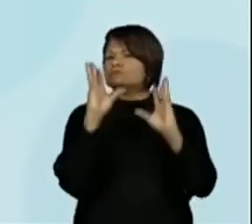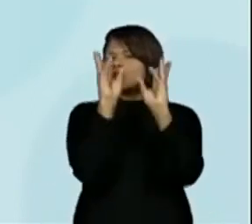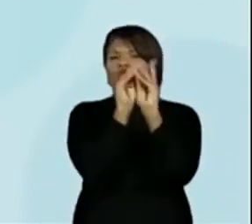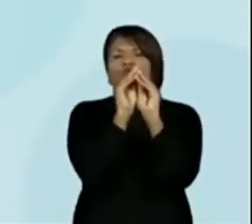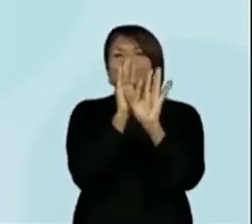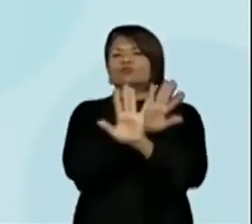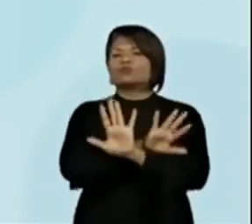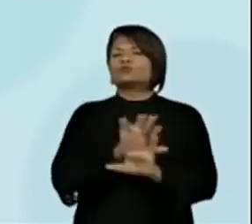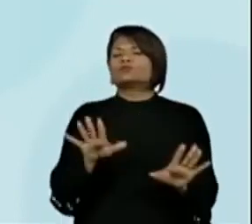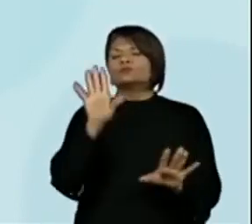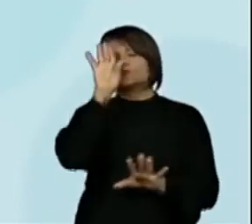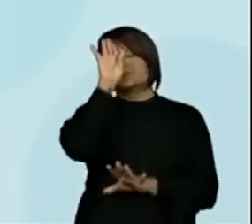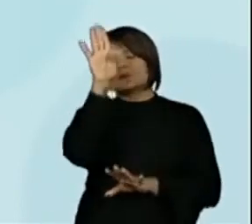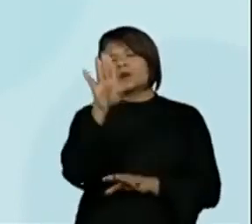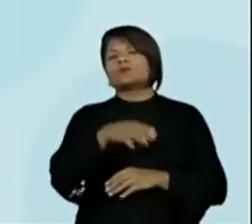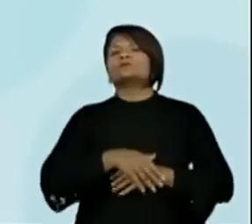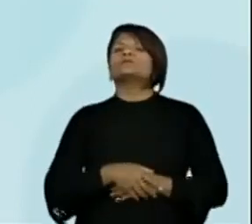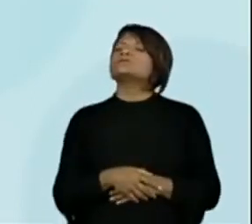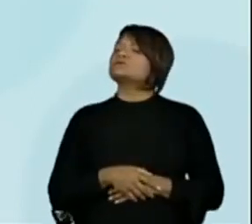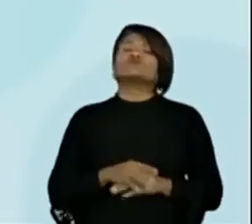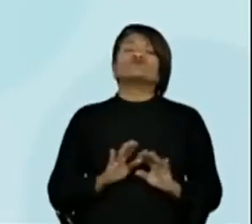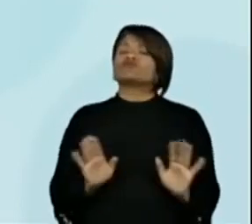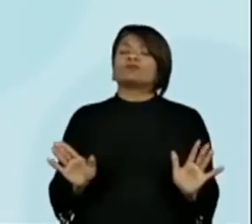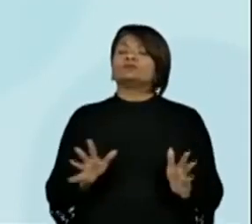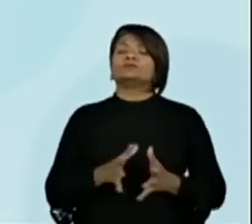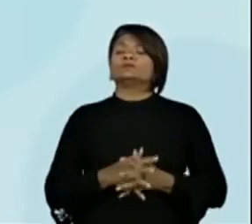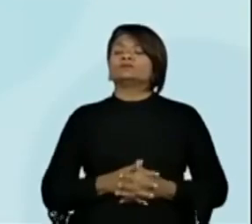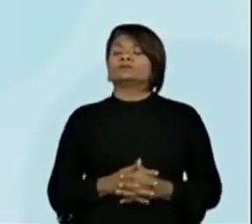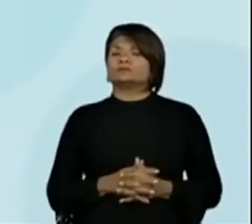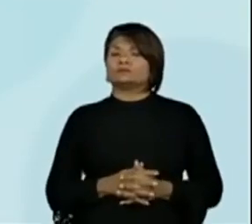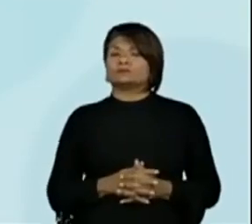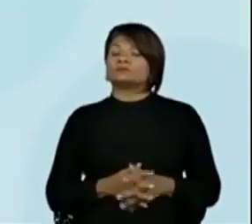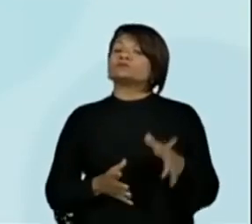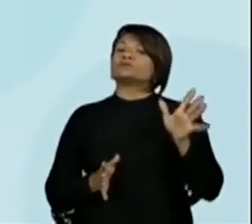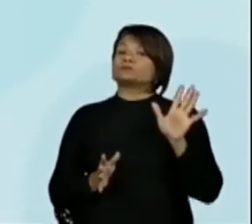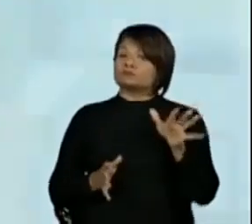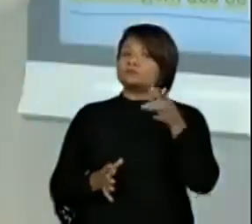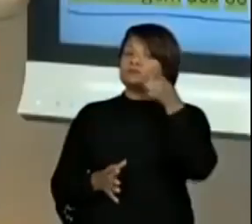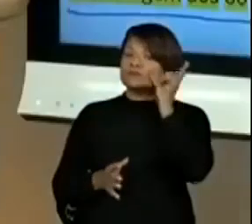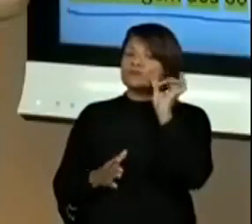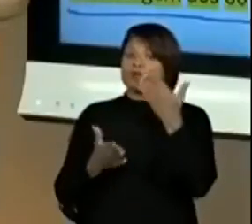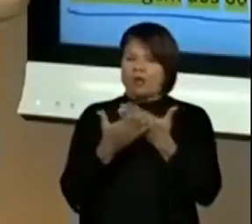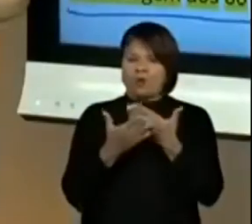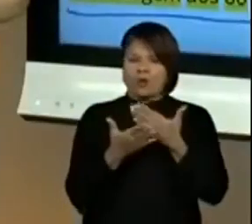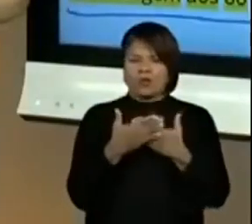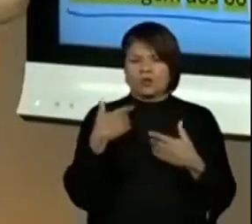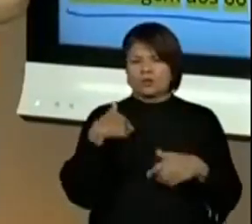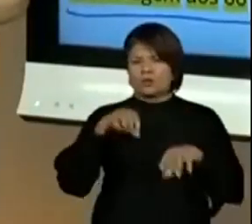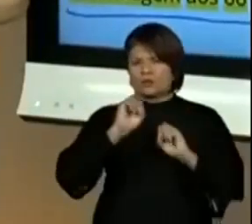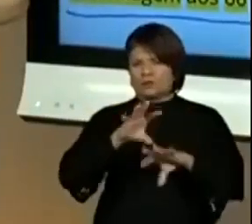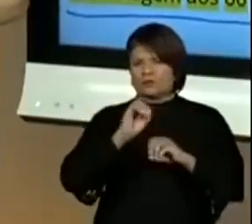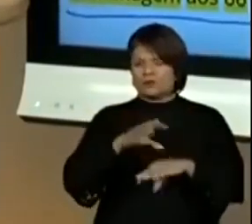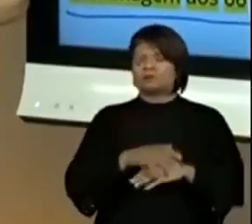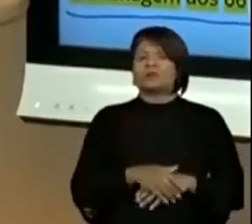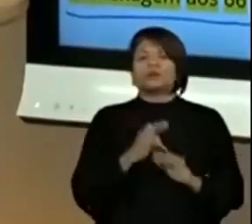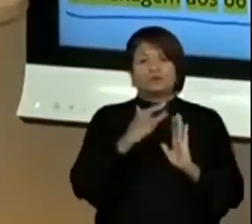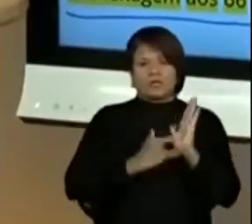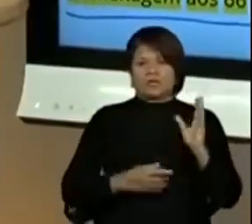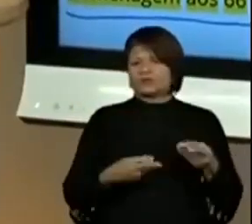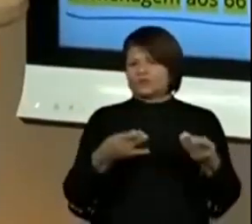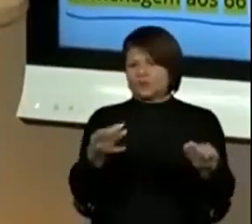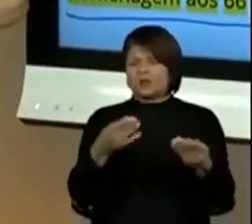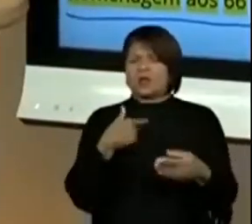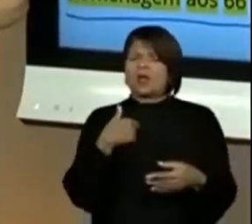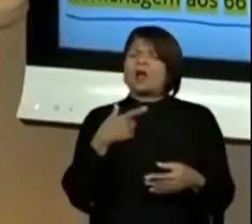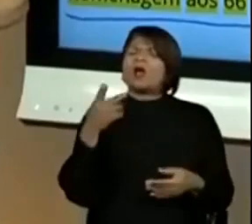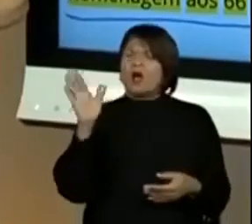66 milhões da era dos dinossauros. É só isso. Ontem, numa aula que eu estava dando, dei um texto e a aluna falou assim, professora, eu gostei